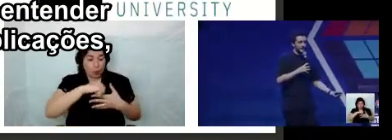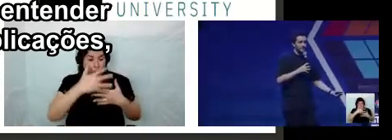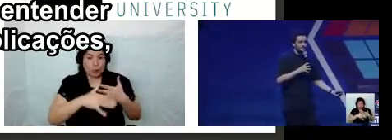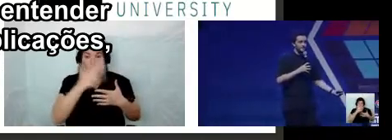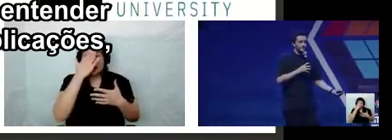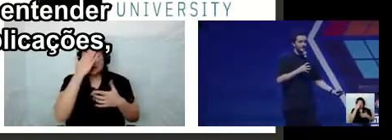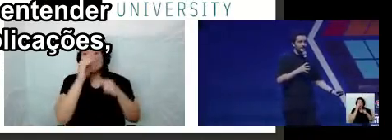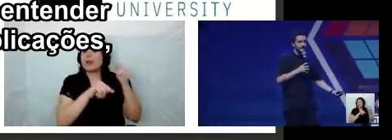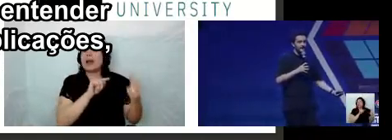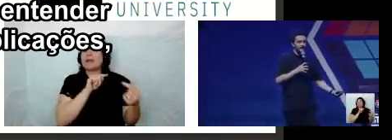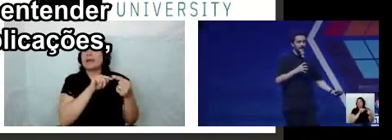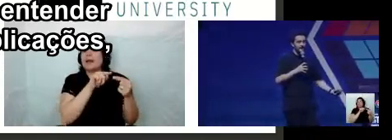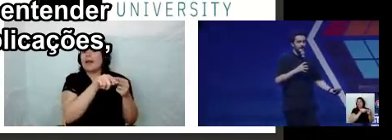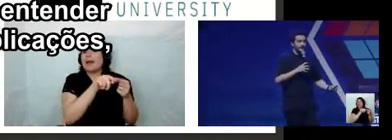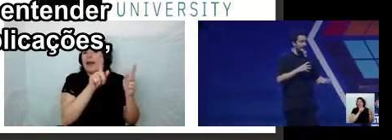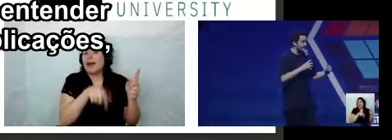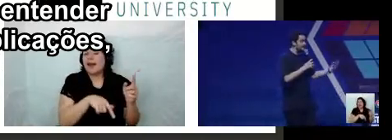contexto